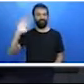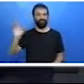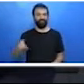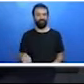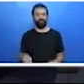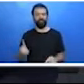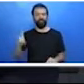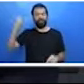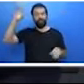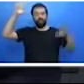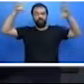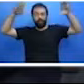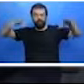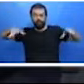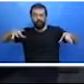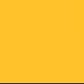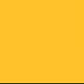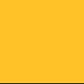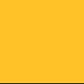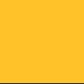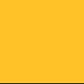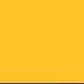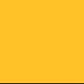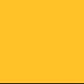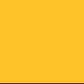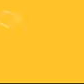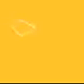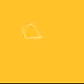Deus. Até a nossa próxima aula.